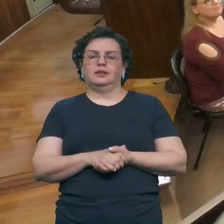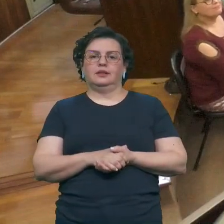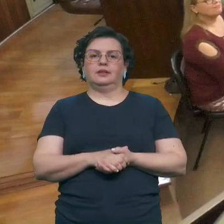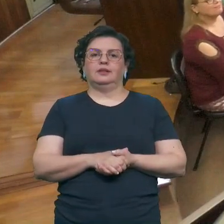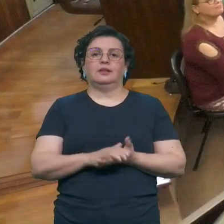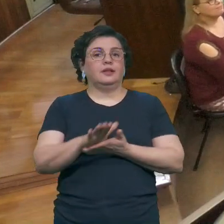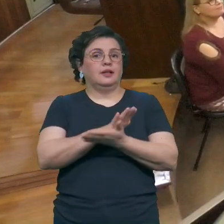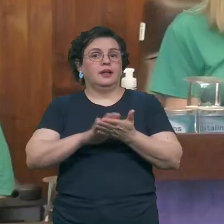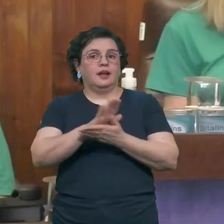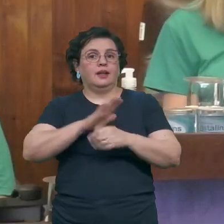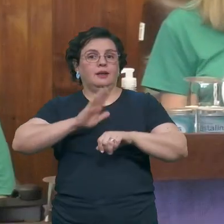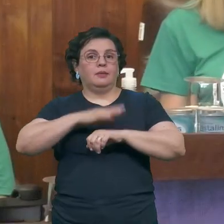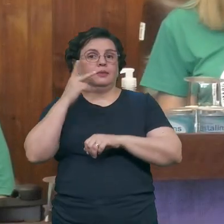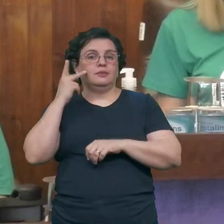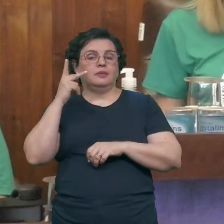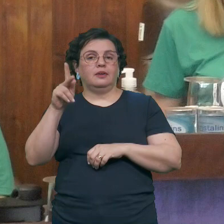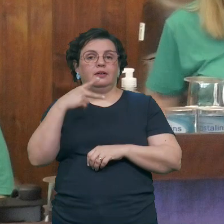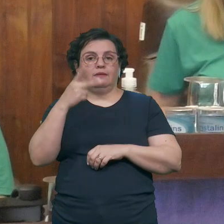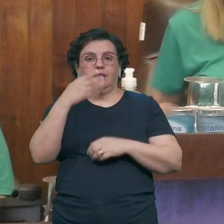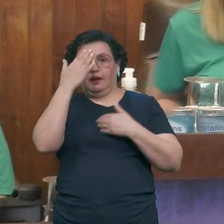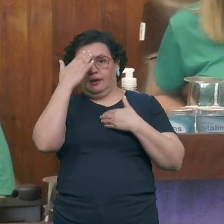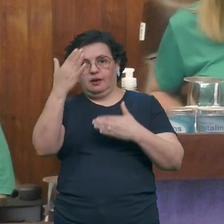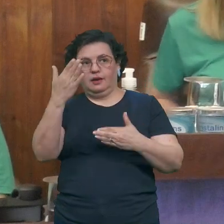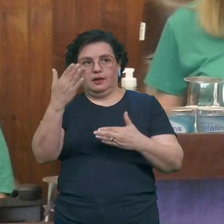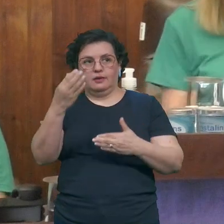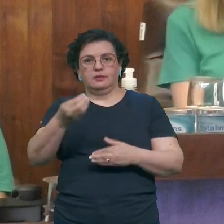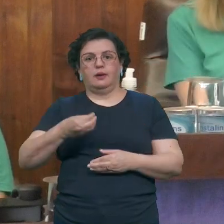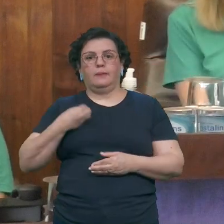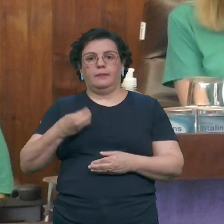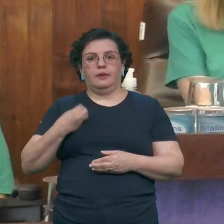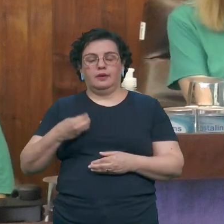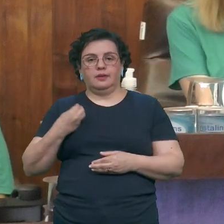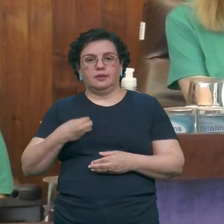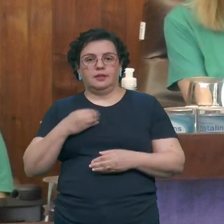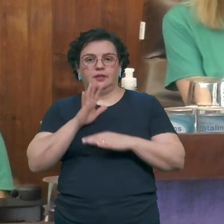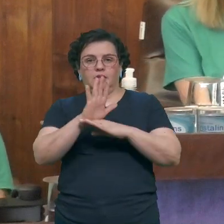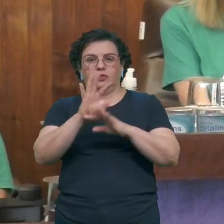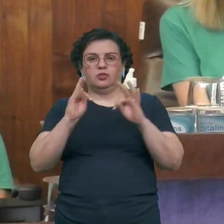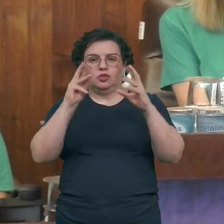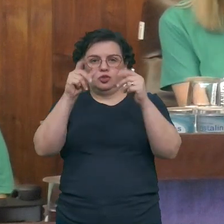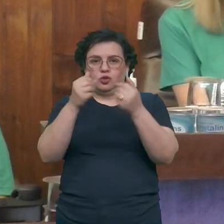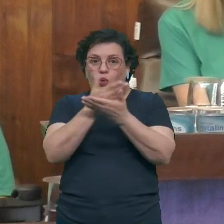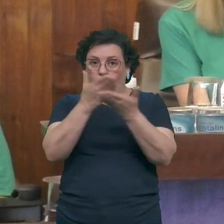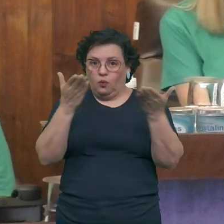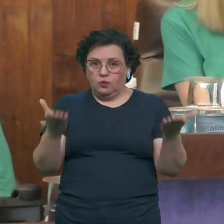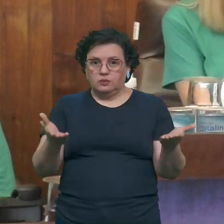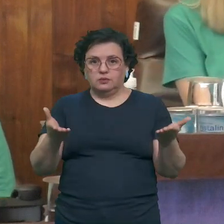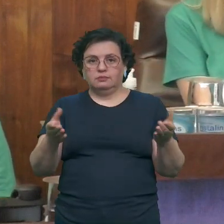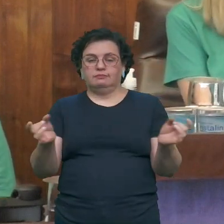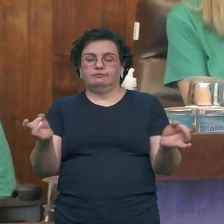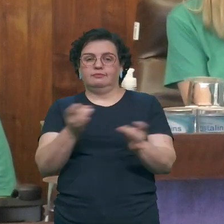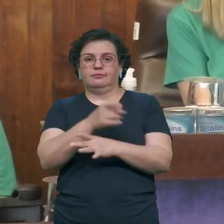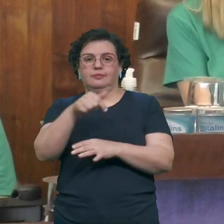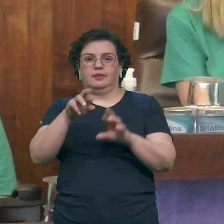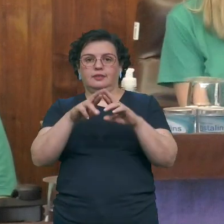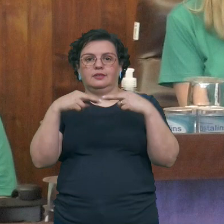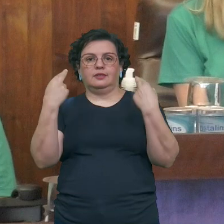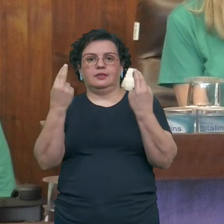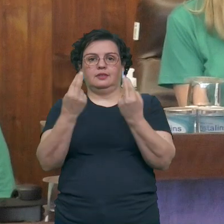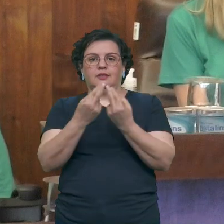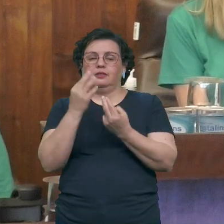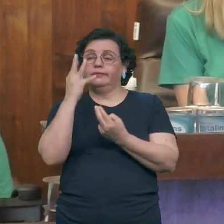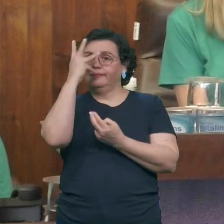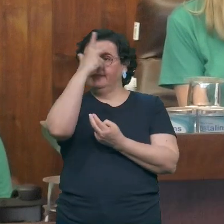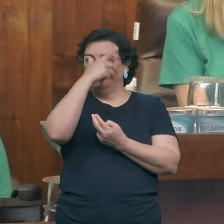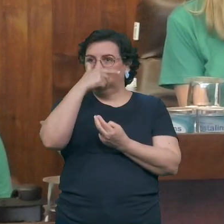Nada mais havendo a tratar e agradecendo a presença e a colaboração de todos, declaro encerrada esta